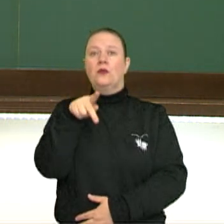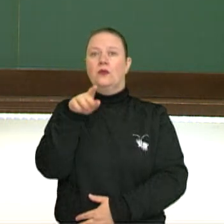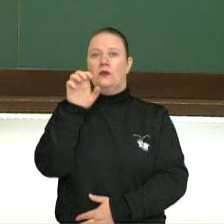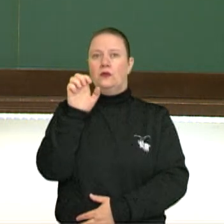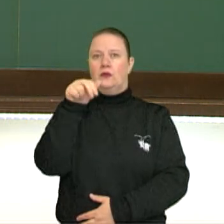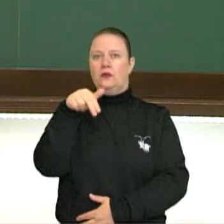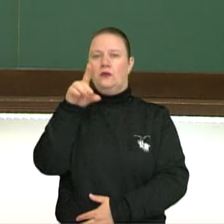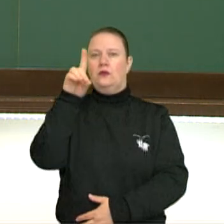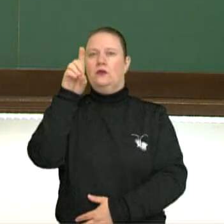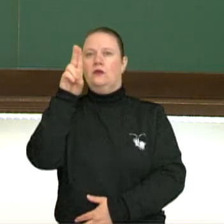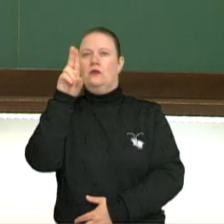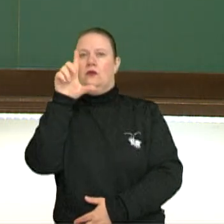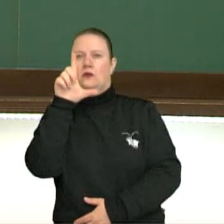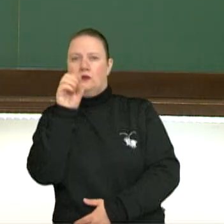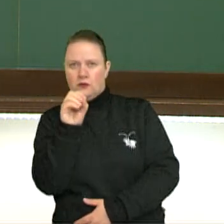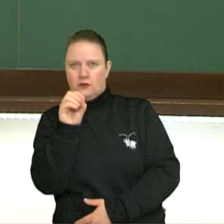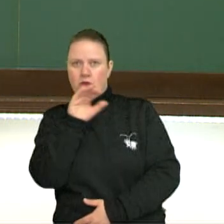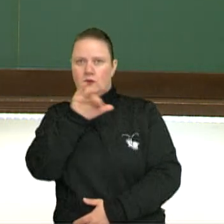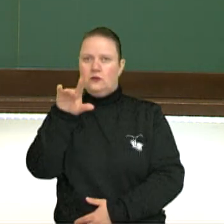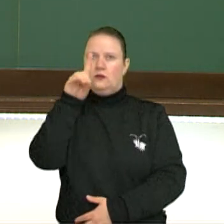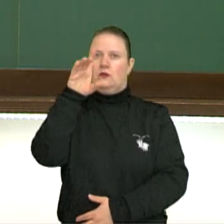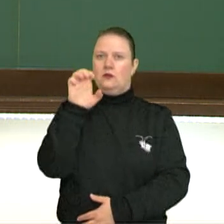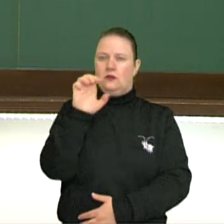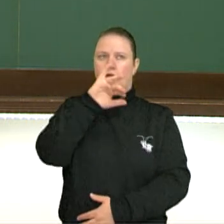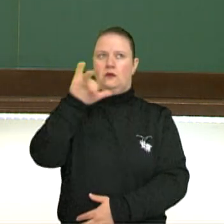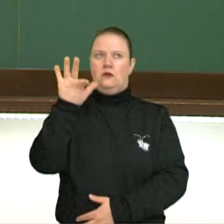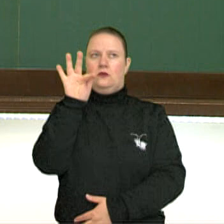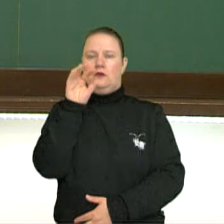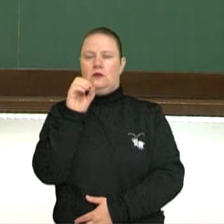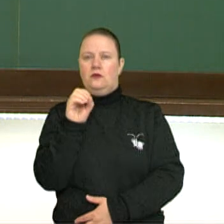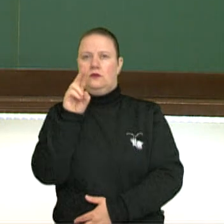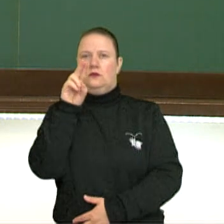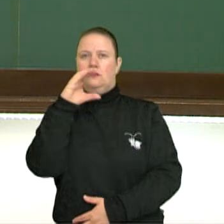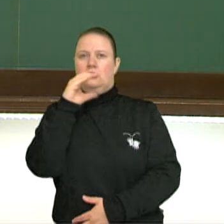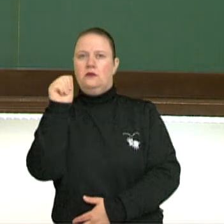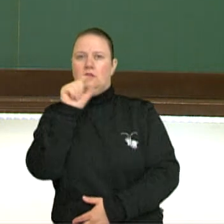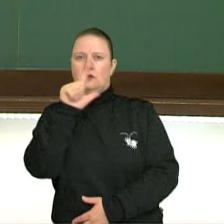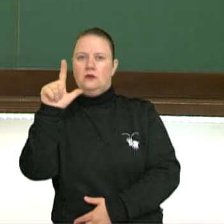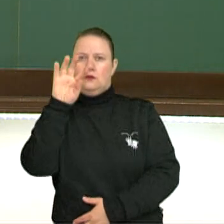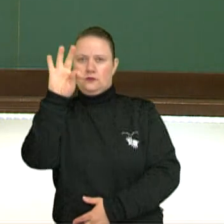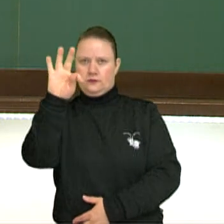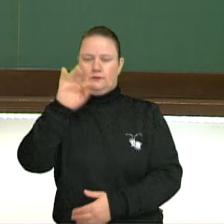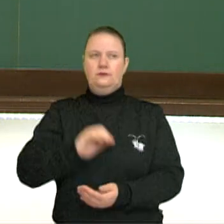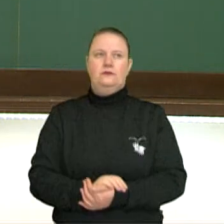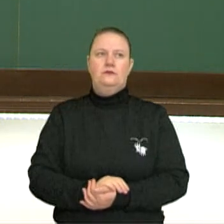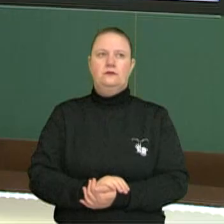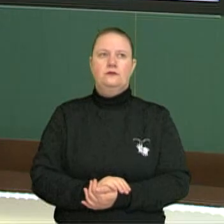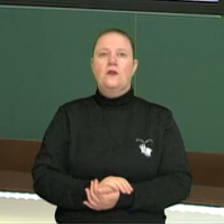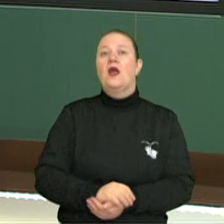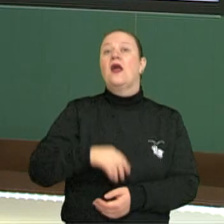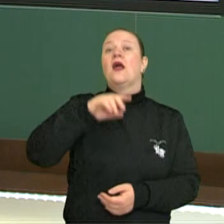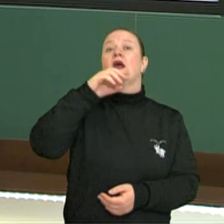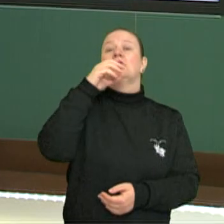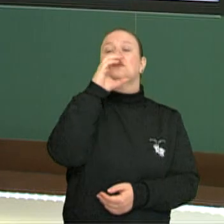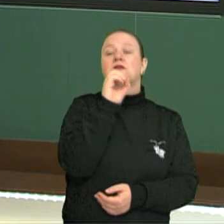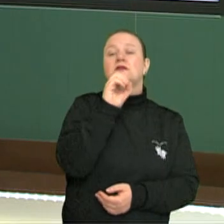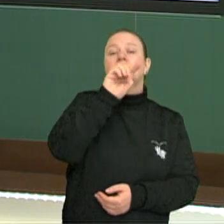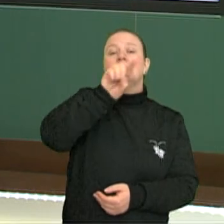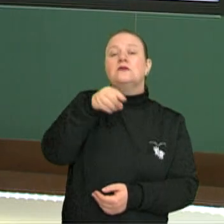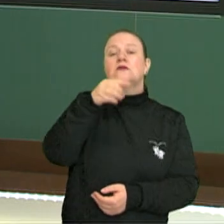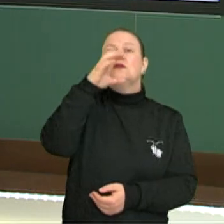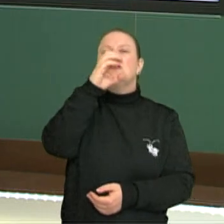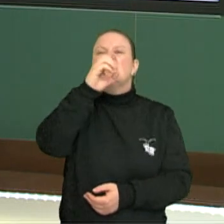Isso não é algo tão óbvio, porque a sua frequência é de aproximadamente 0,007 rotações por minuto, ou seja, é